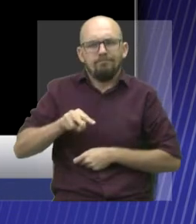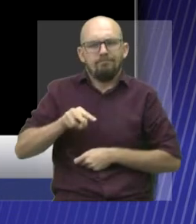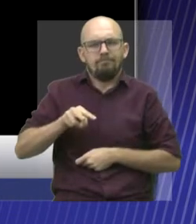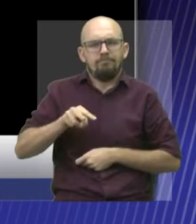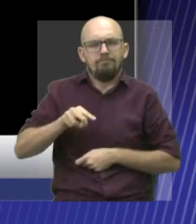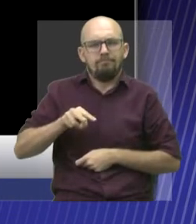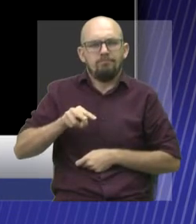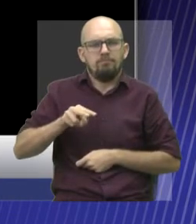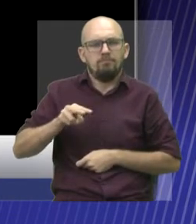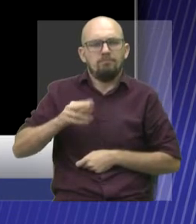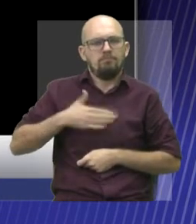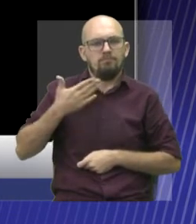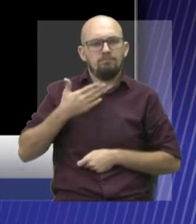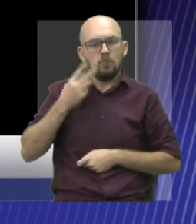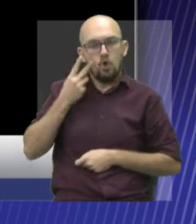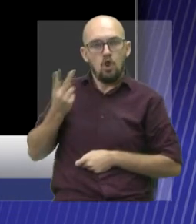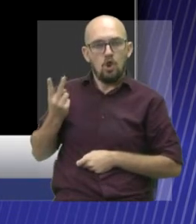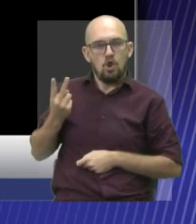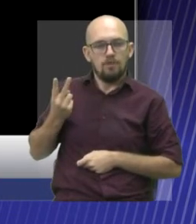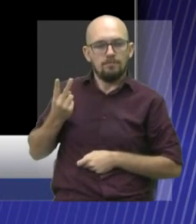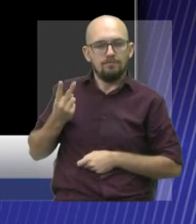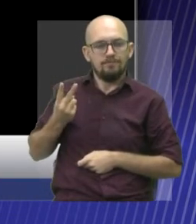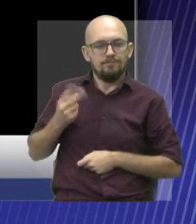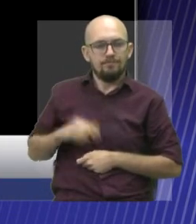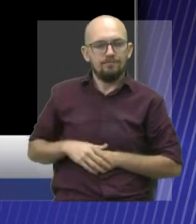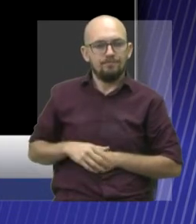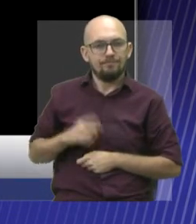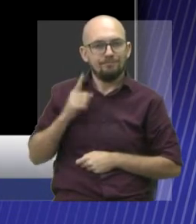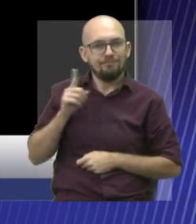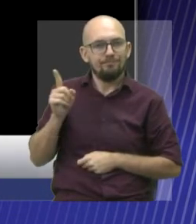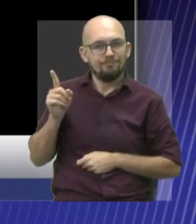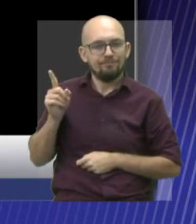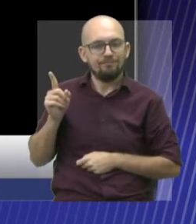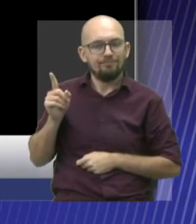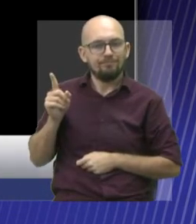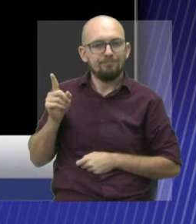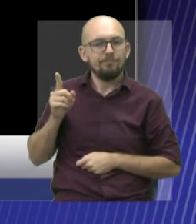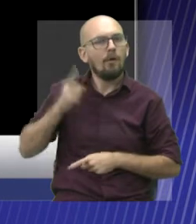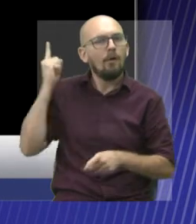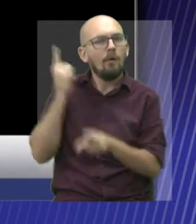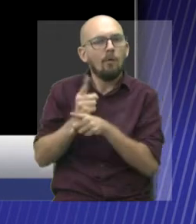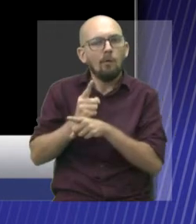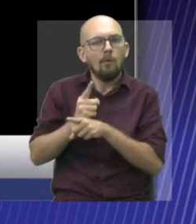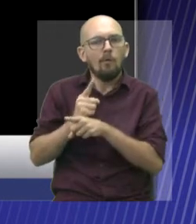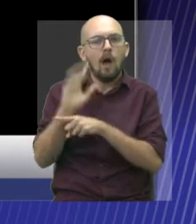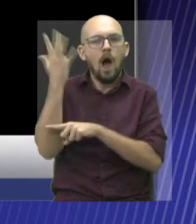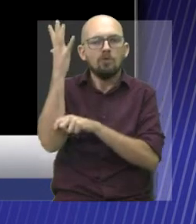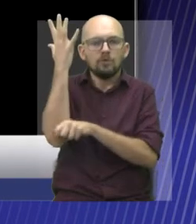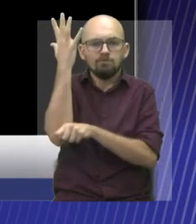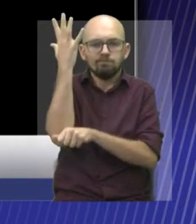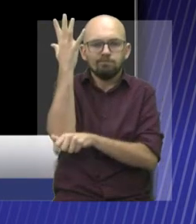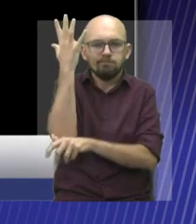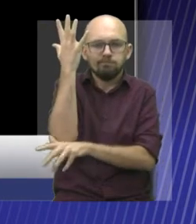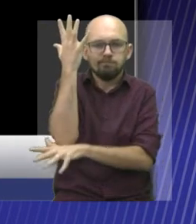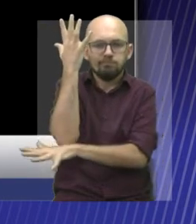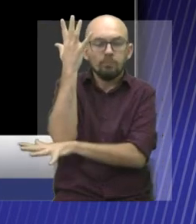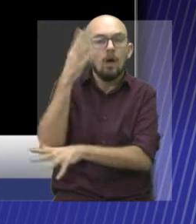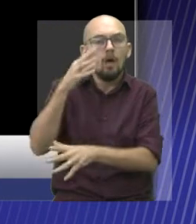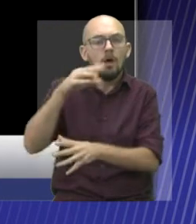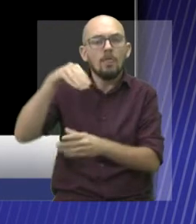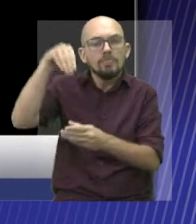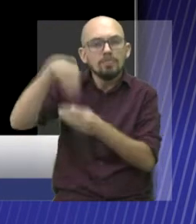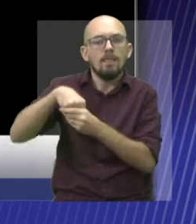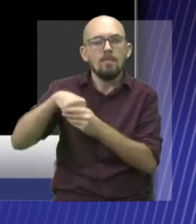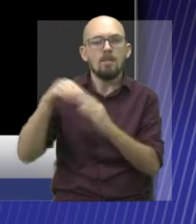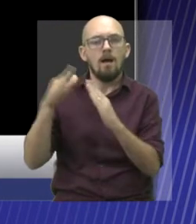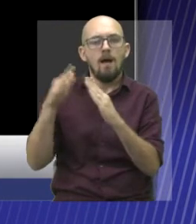senhores vereadores, nada mais do que praticamente um tronco de uma árvore na casa, no quintal da